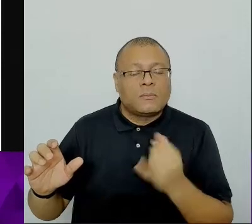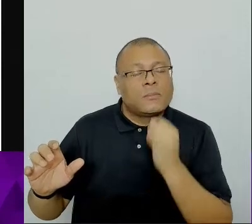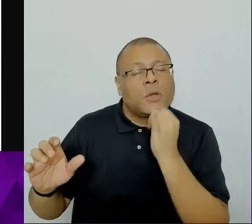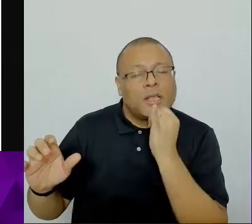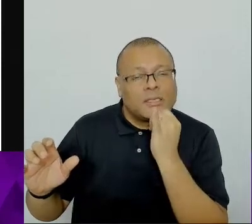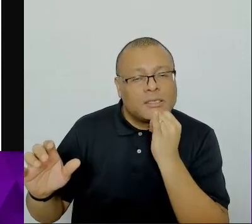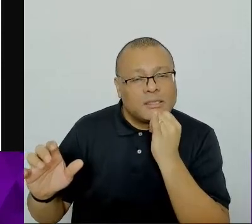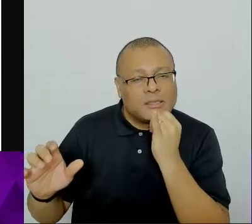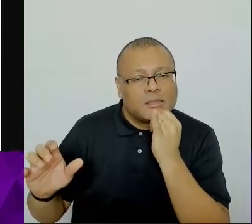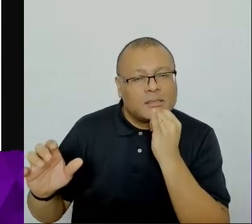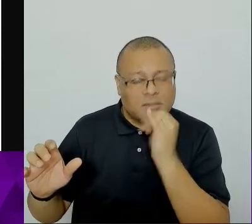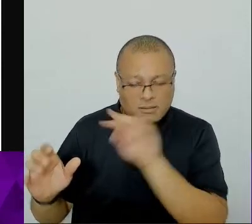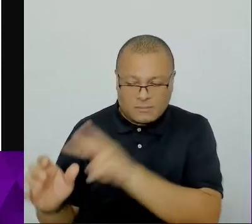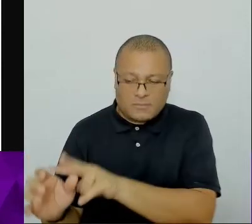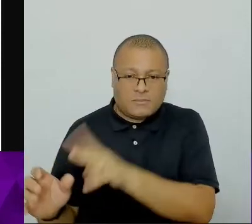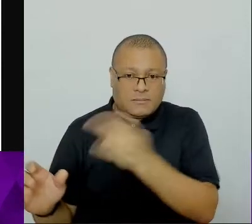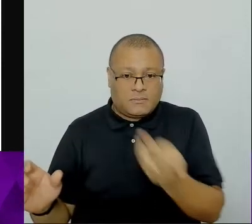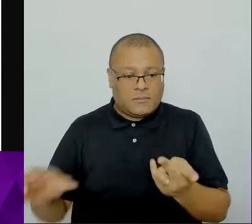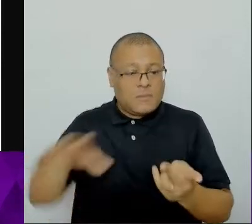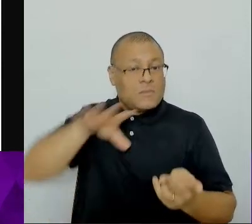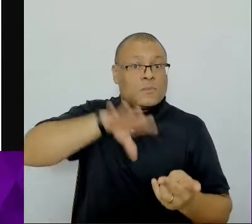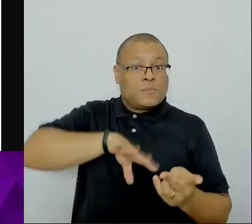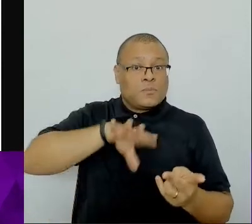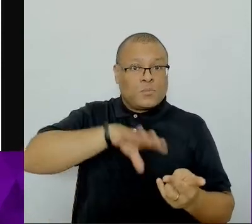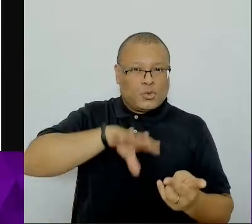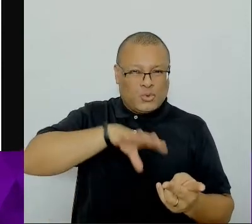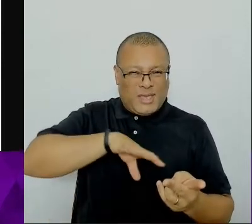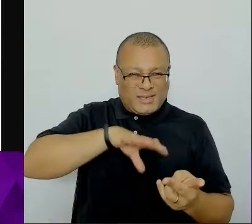o fine tuning desse modelo para português.